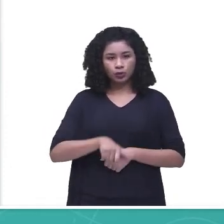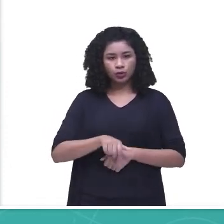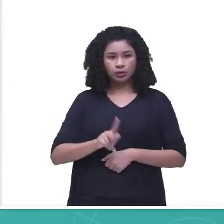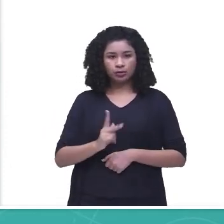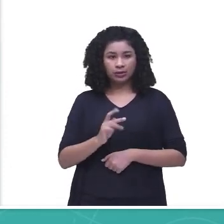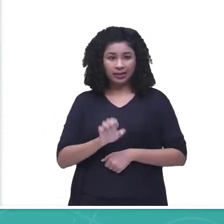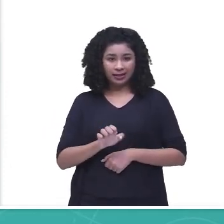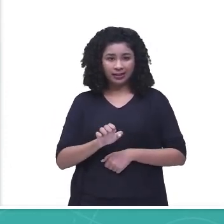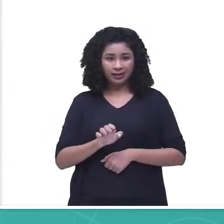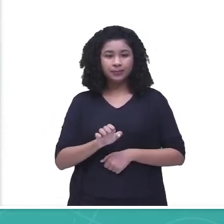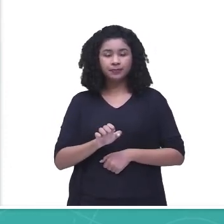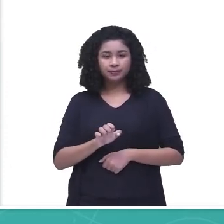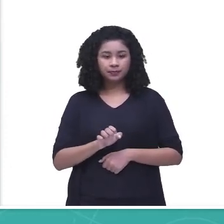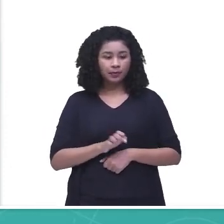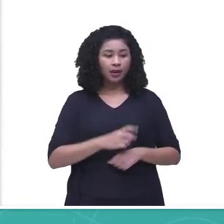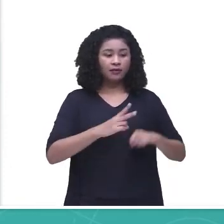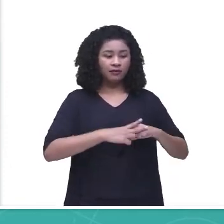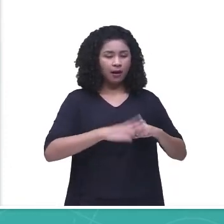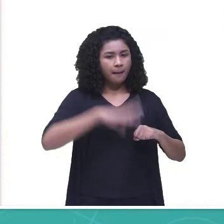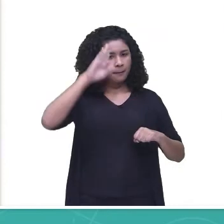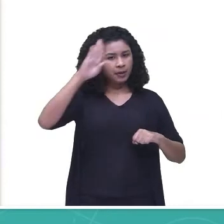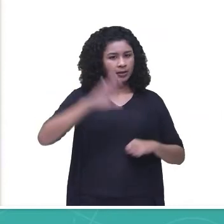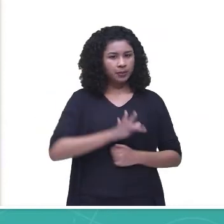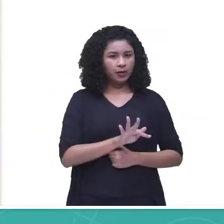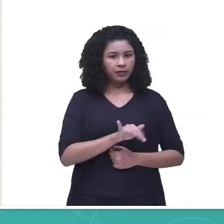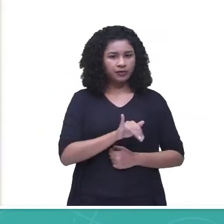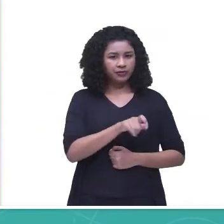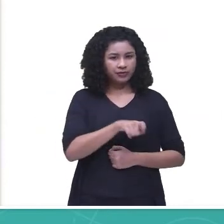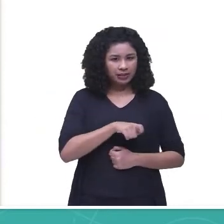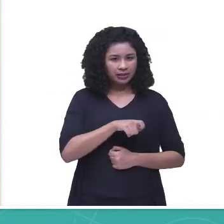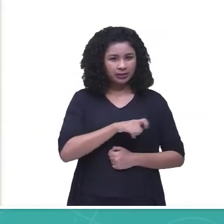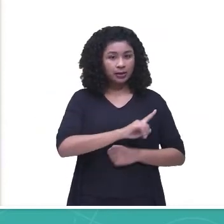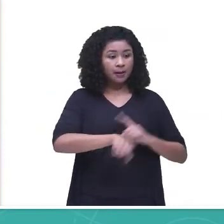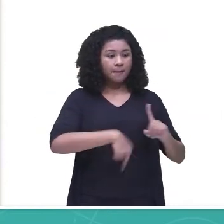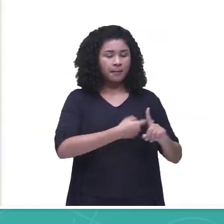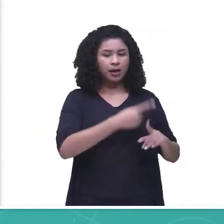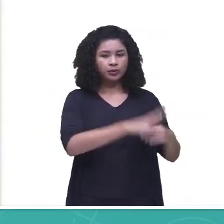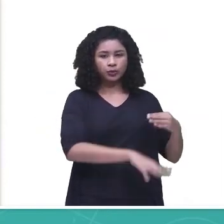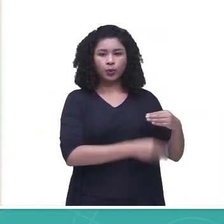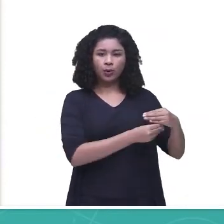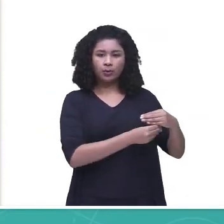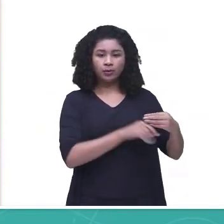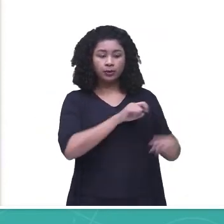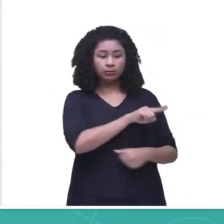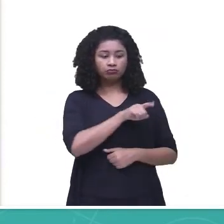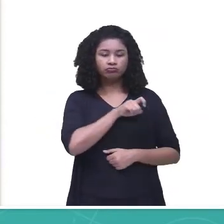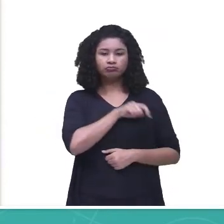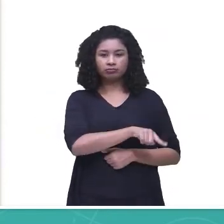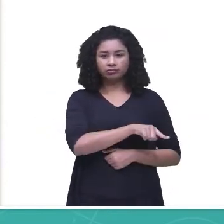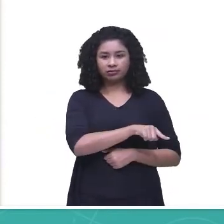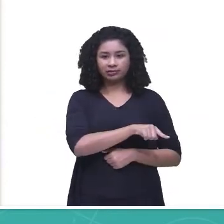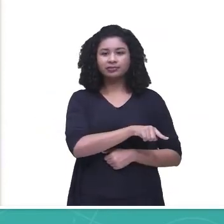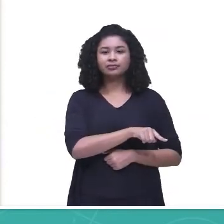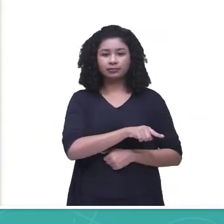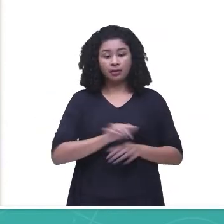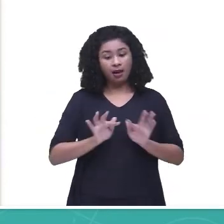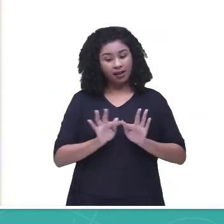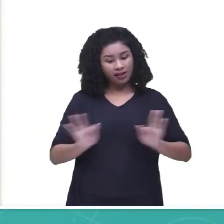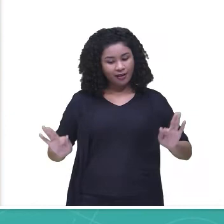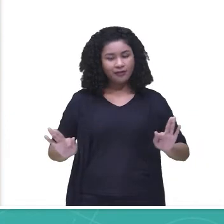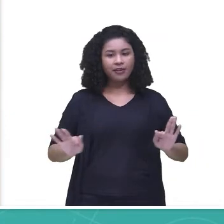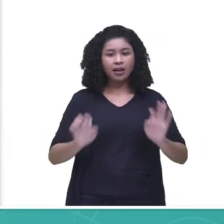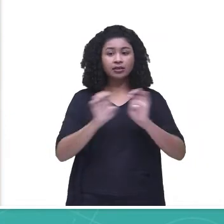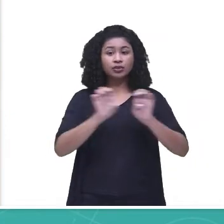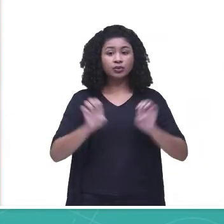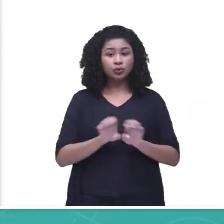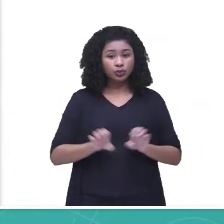tenho um complemento e aqui o question mark, que é o ponto de interrogação. Então, essa é a